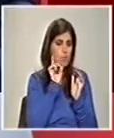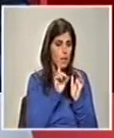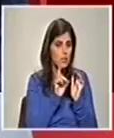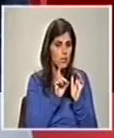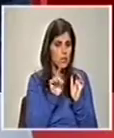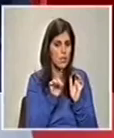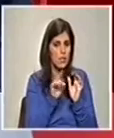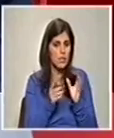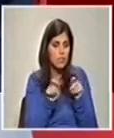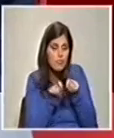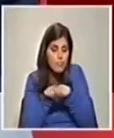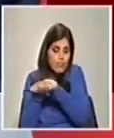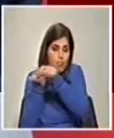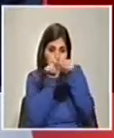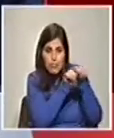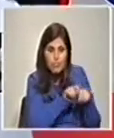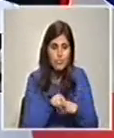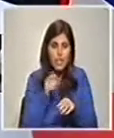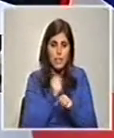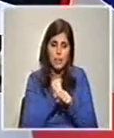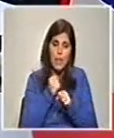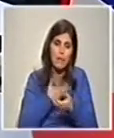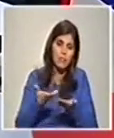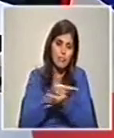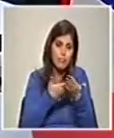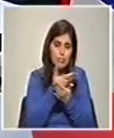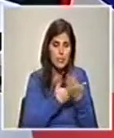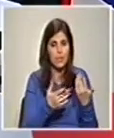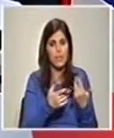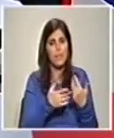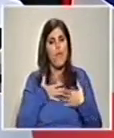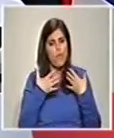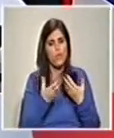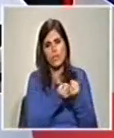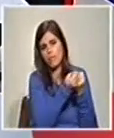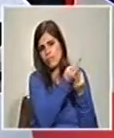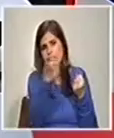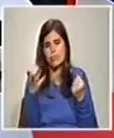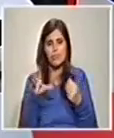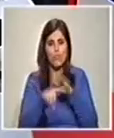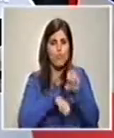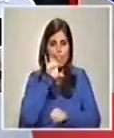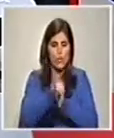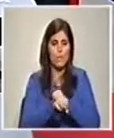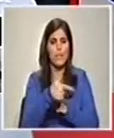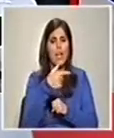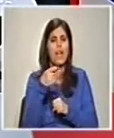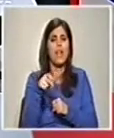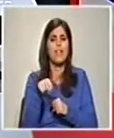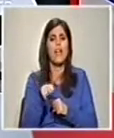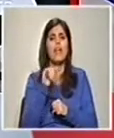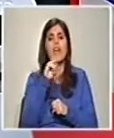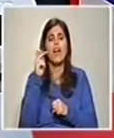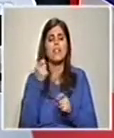é uma coisa. É preciso trabalhar muitas vontades, não é? É preciso trabalhar muitas vontades para se chegar a algum lado. Vânia, quais são assim os grandes